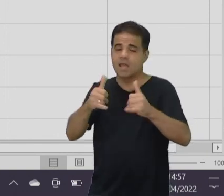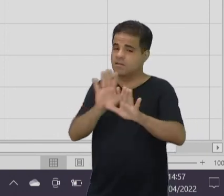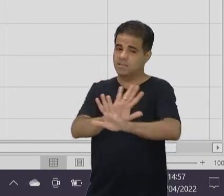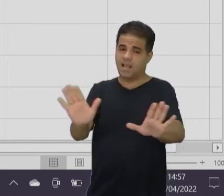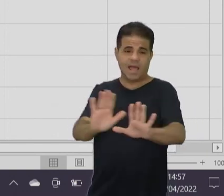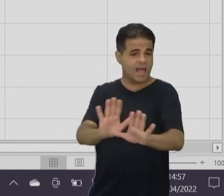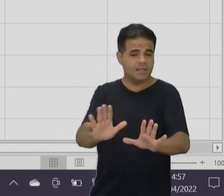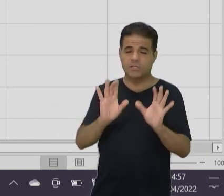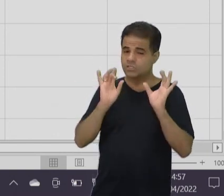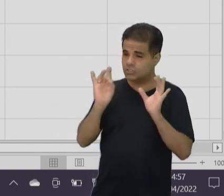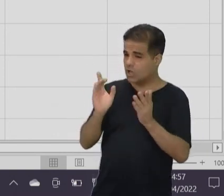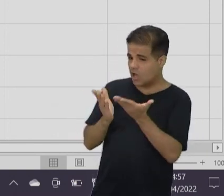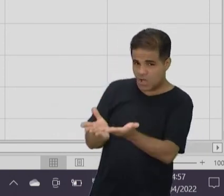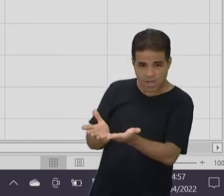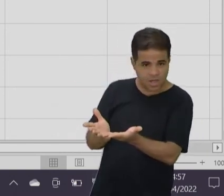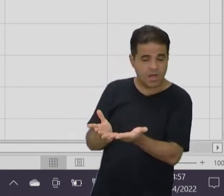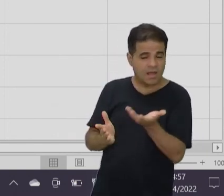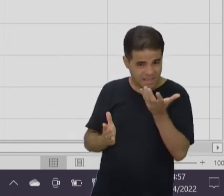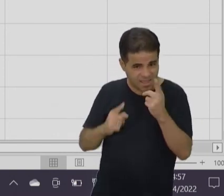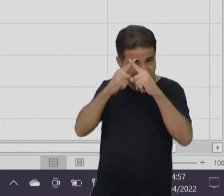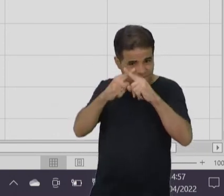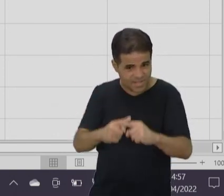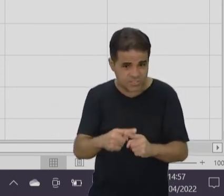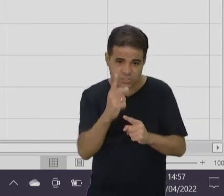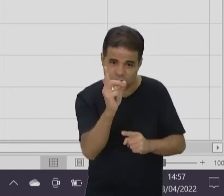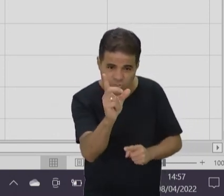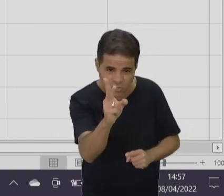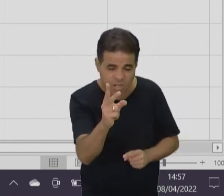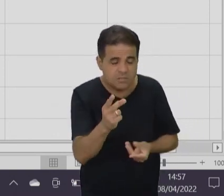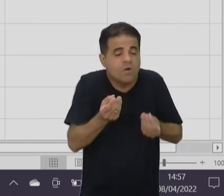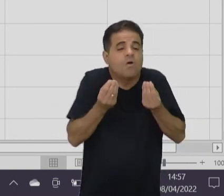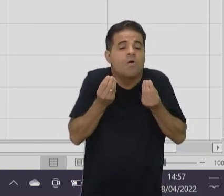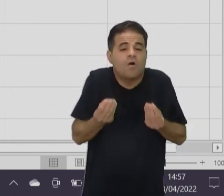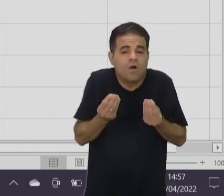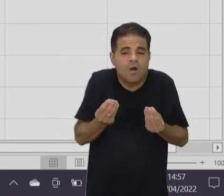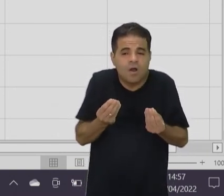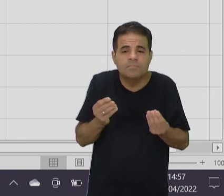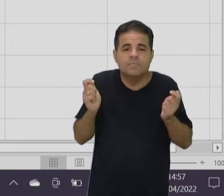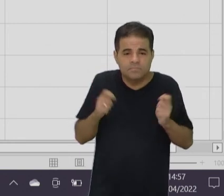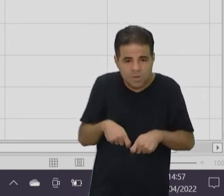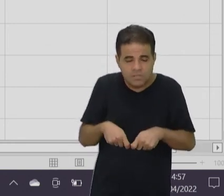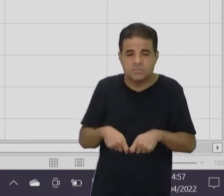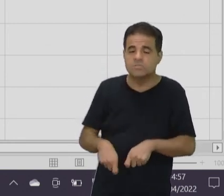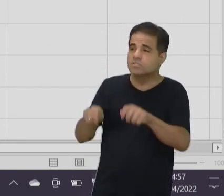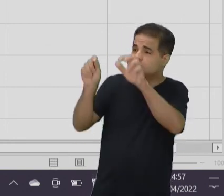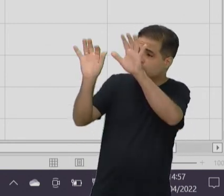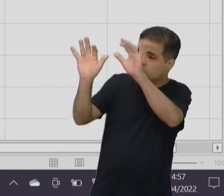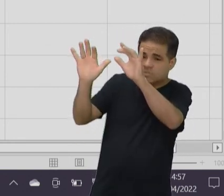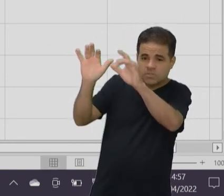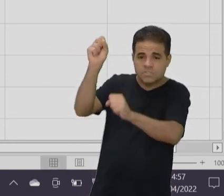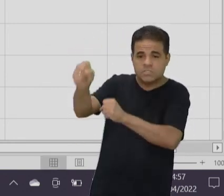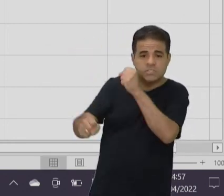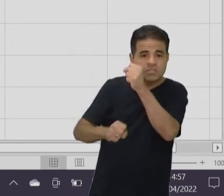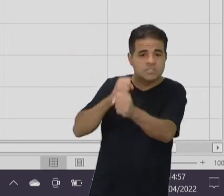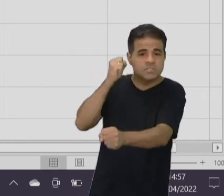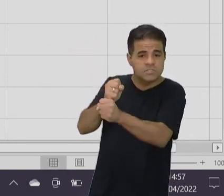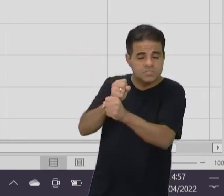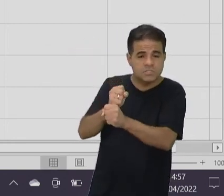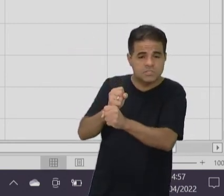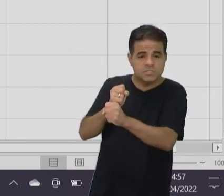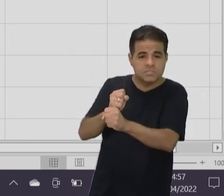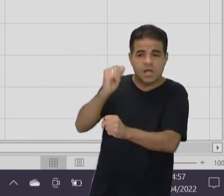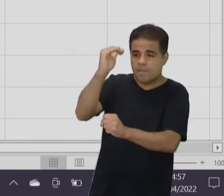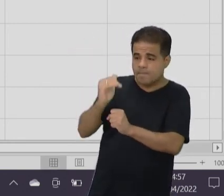né? E aí, se a gente quiser fazer vezes 12, como que a gente faz? Aqui a gente pode escrever aqui, ó, ano. Lá embaixo do lado